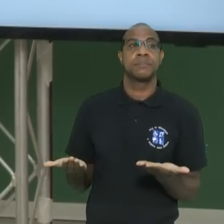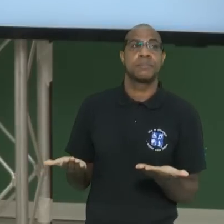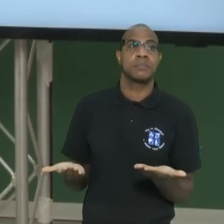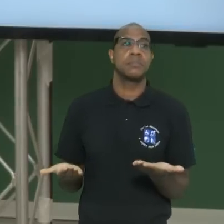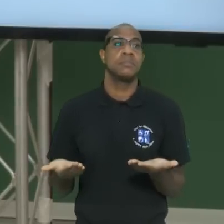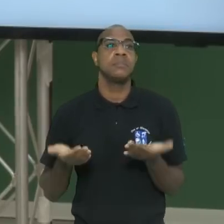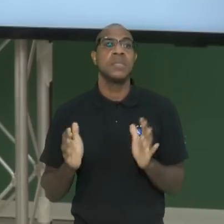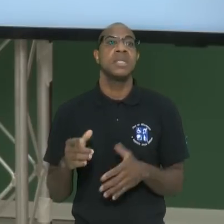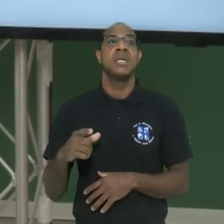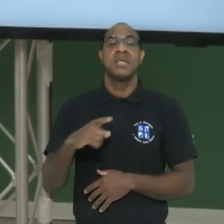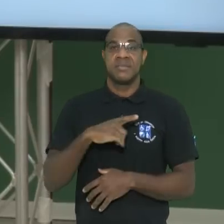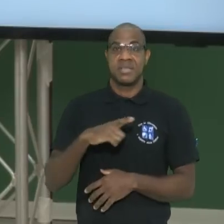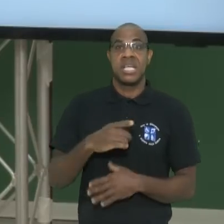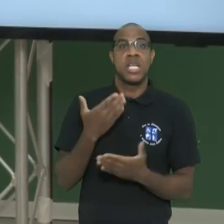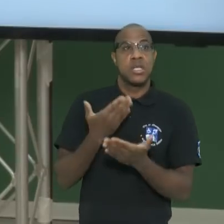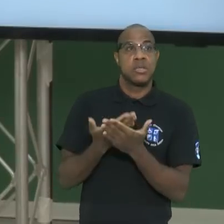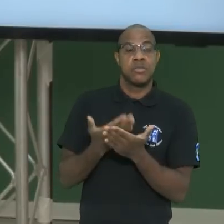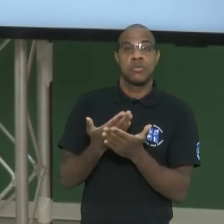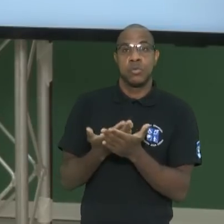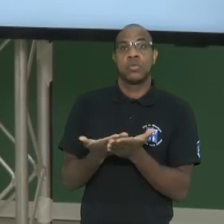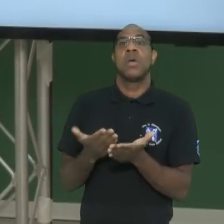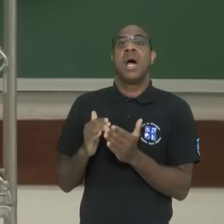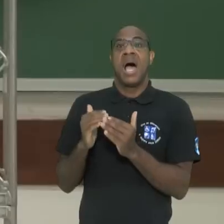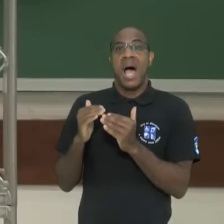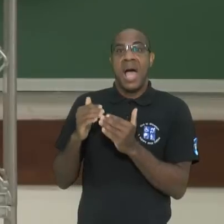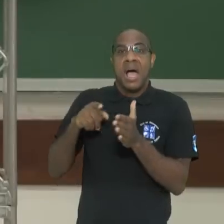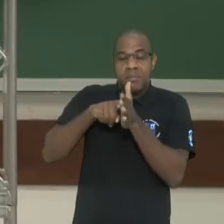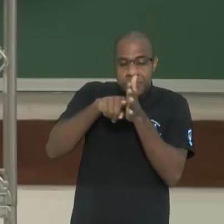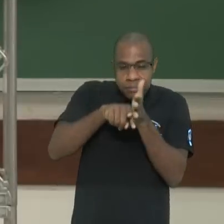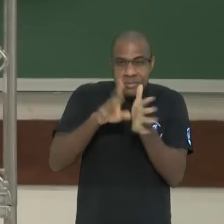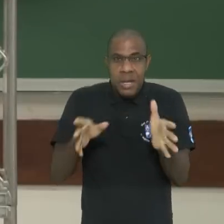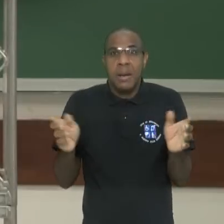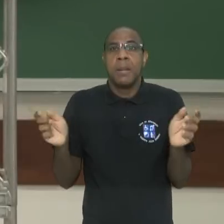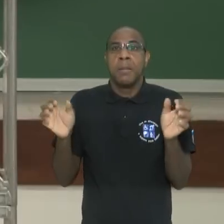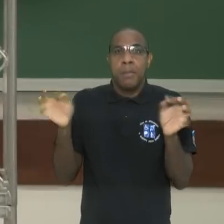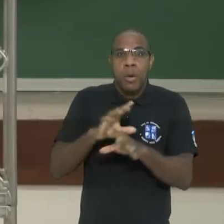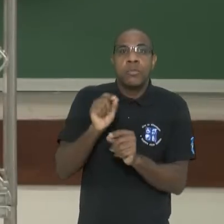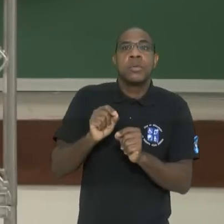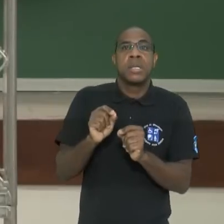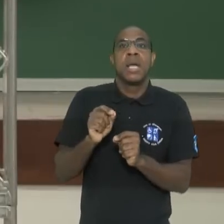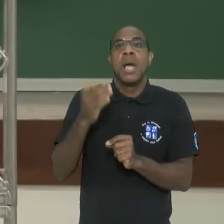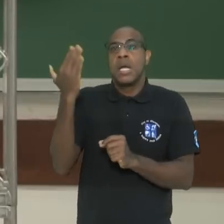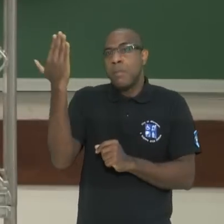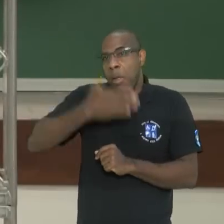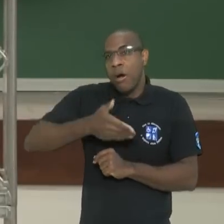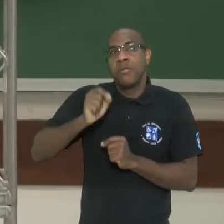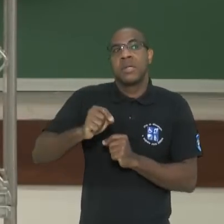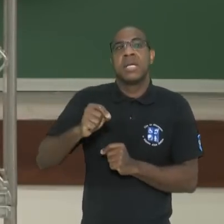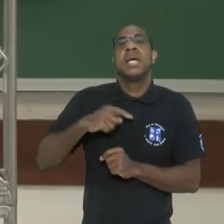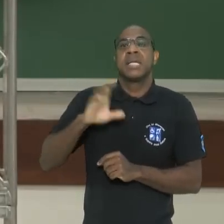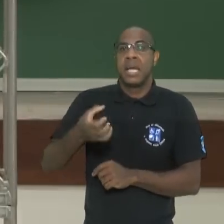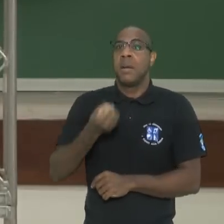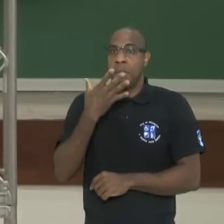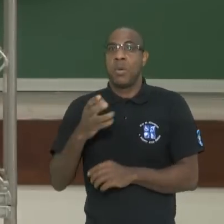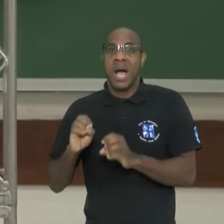existem estudos avançados do uso de bactérias que têm essa capacidade, o que é extremamente benéfico para o